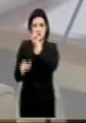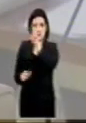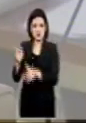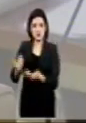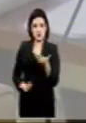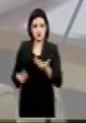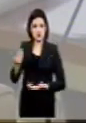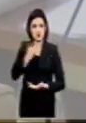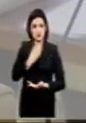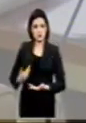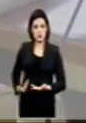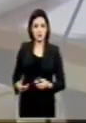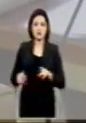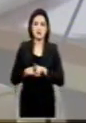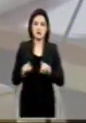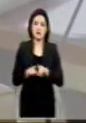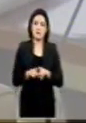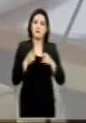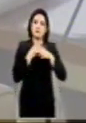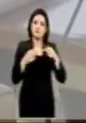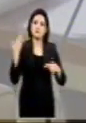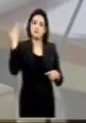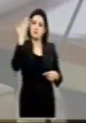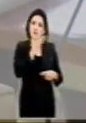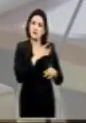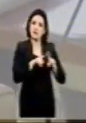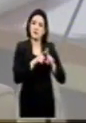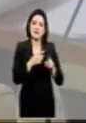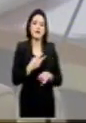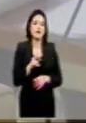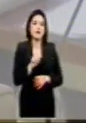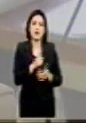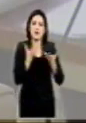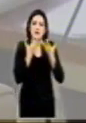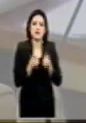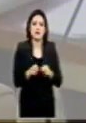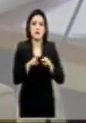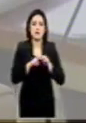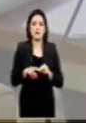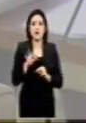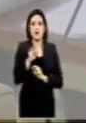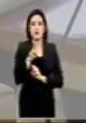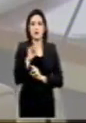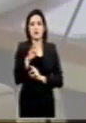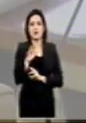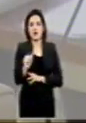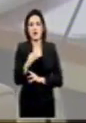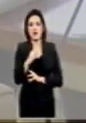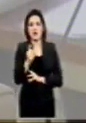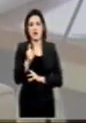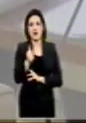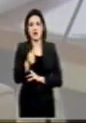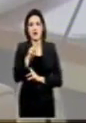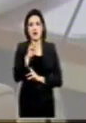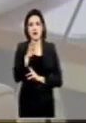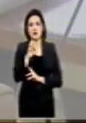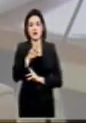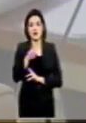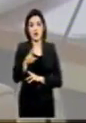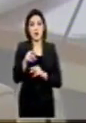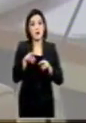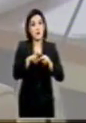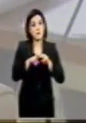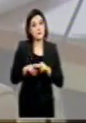de resultado probatório, certamente indesejado pela tutela cautelar. E por isso, indico aqui,